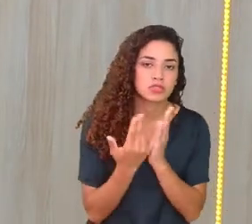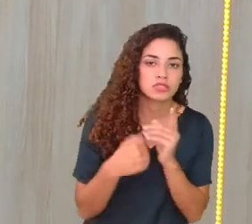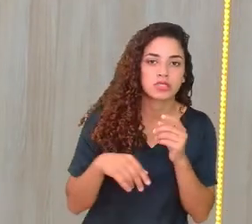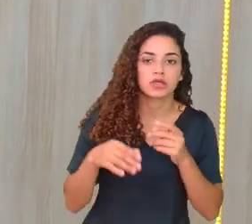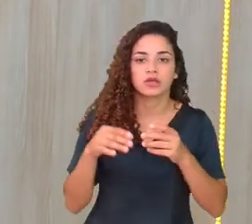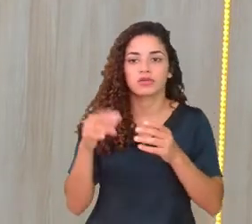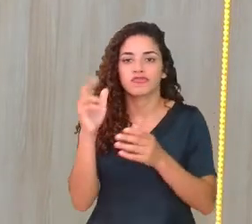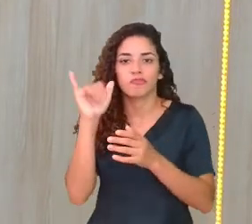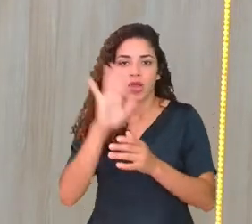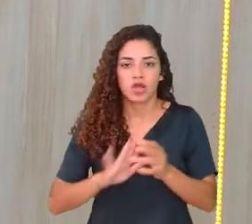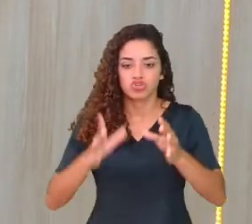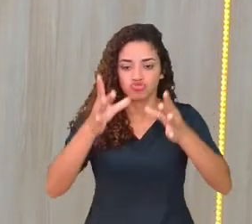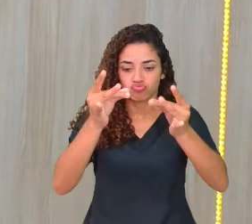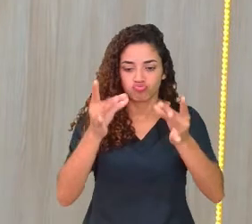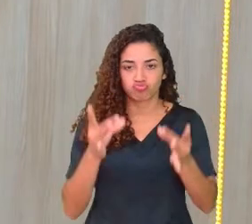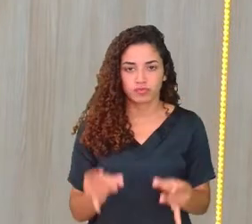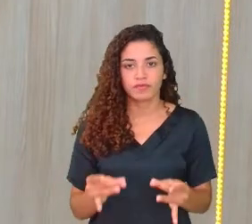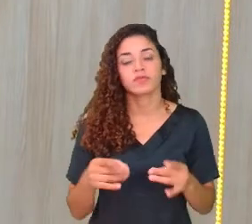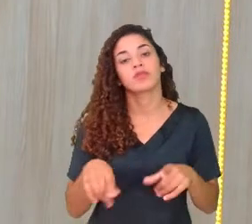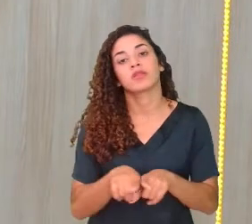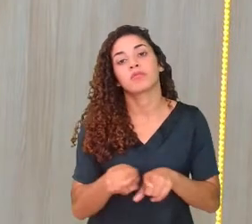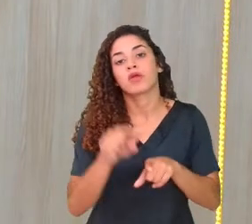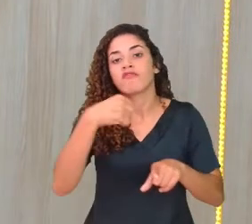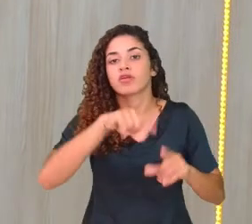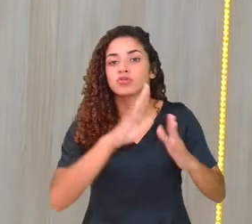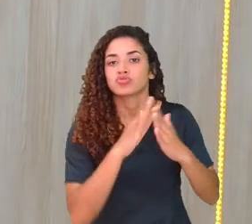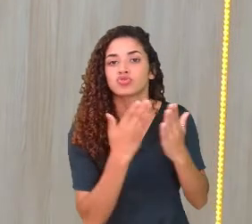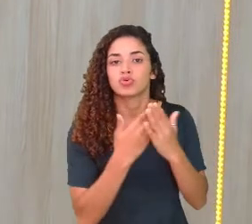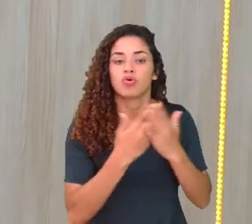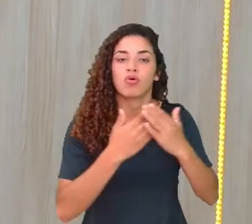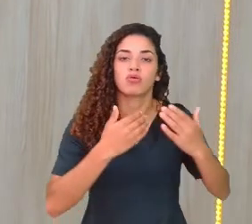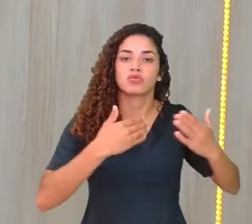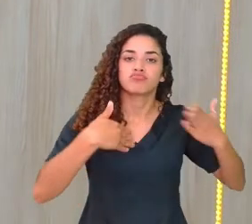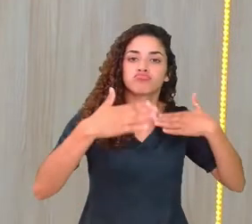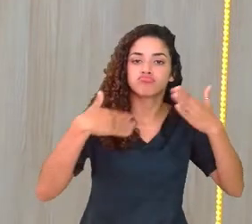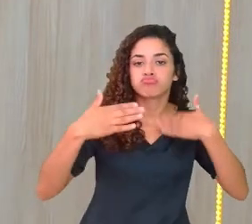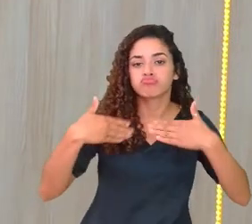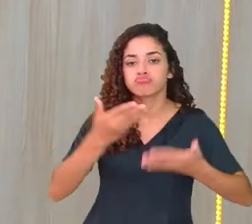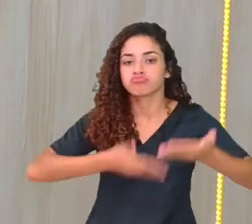colar figuras e levar para a escola para debate, tá certo? Ou com os